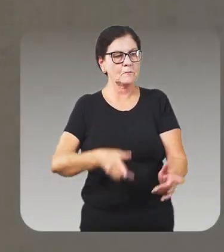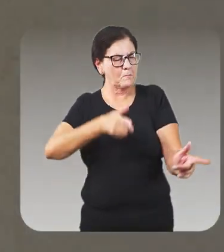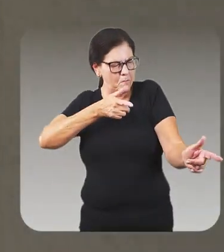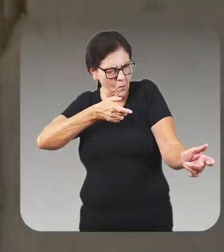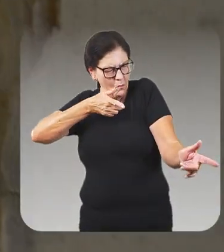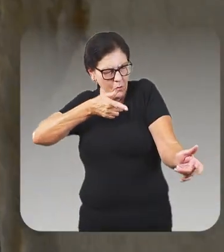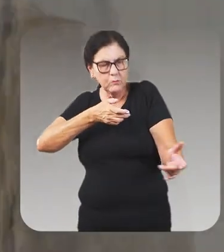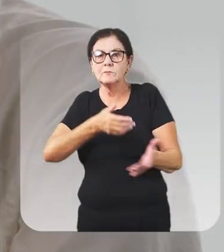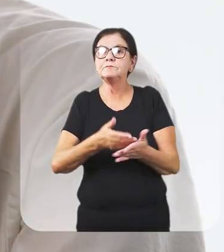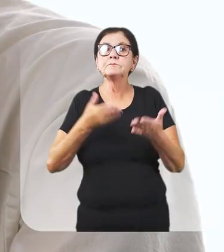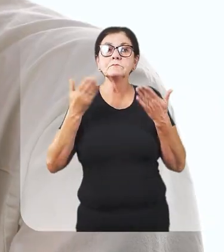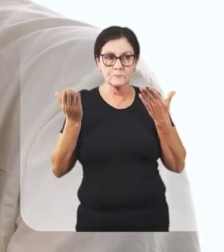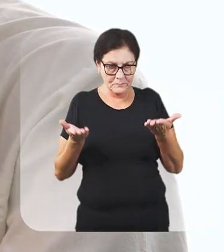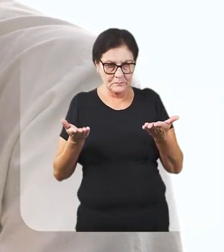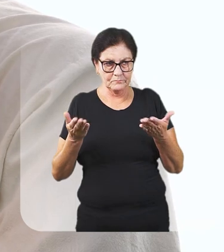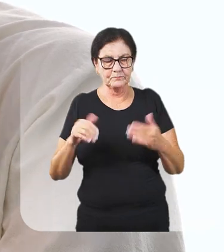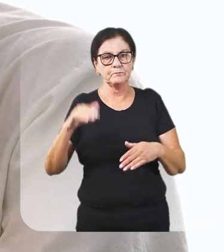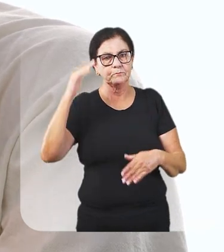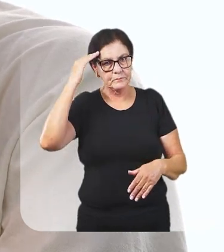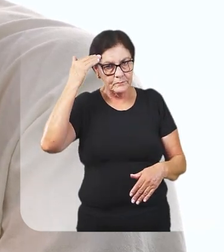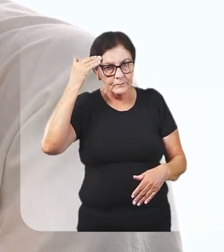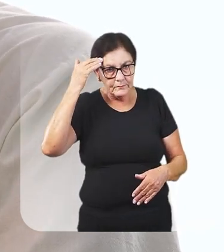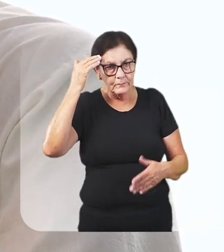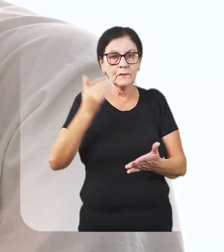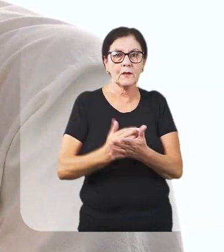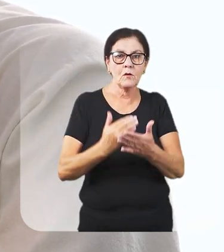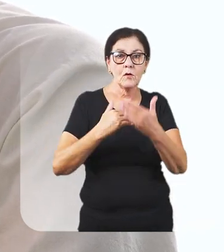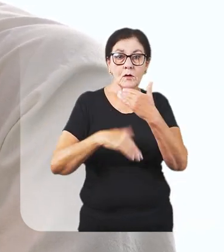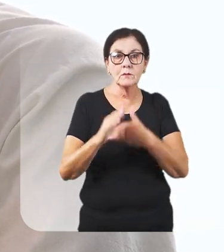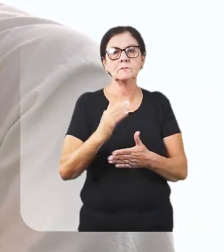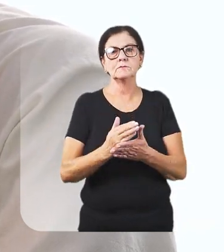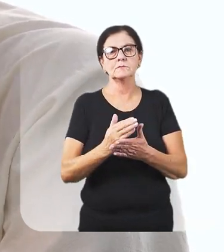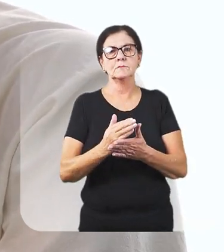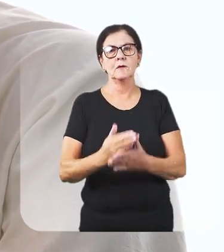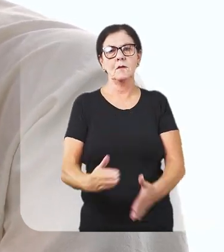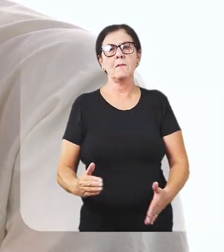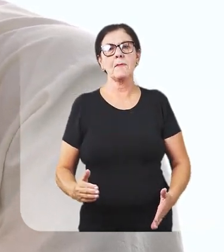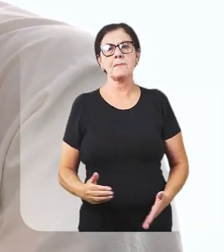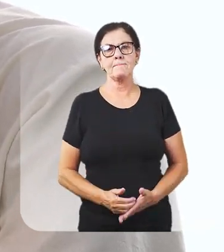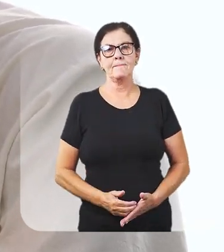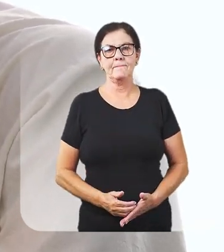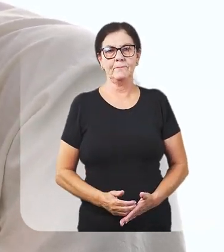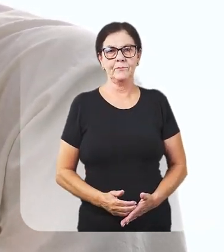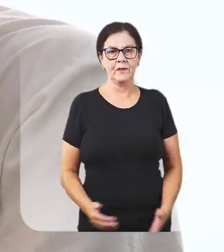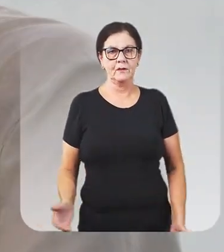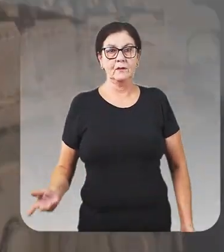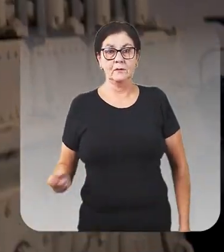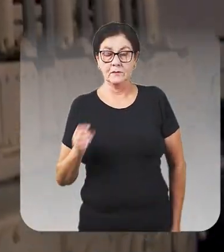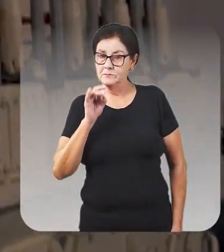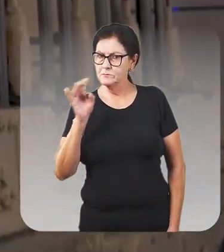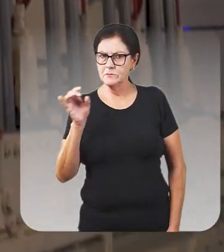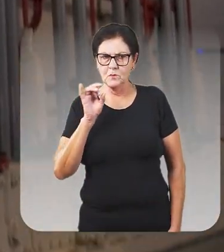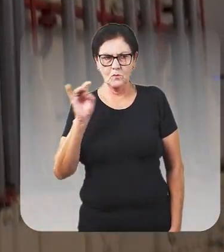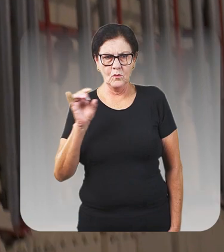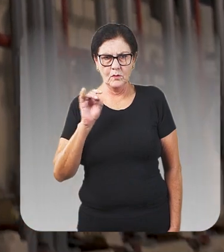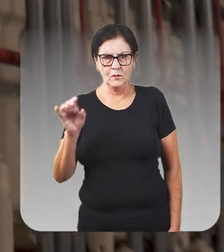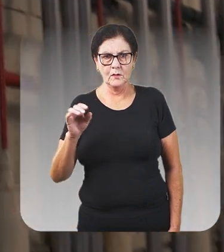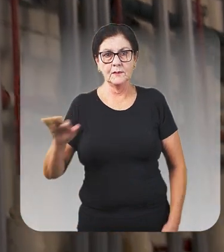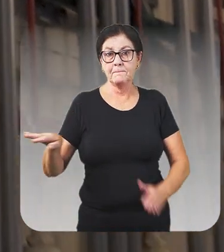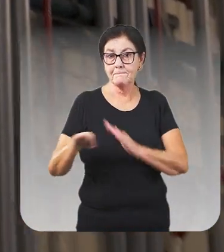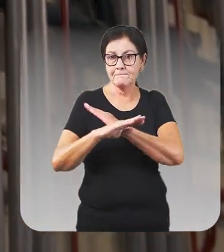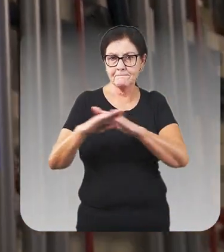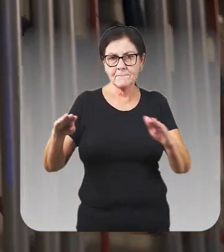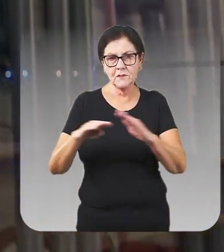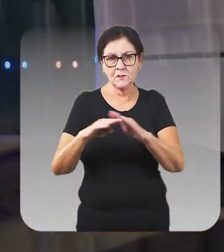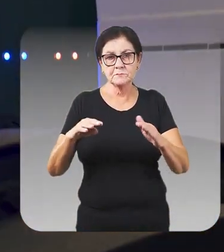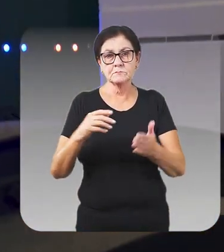estiver atacando o forte. Dentro do forte você tem quartéis, os soldados e oficiais dormirem, banheiros, instalações de força. A usina geradora de força do